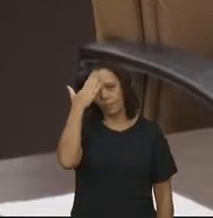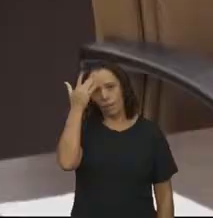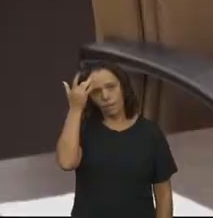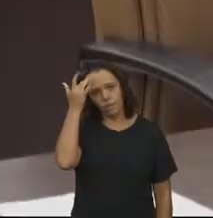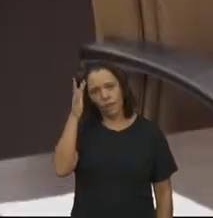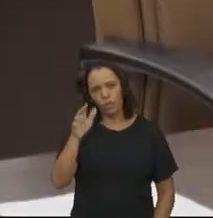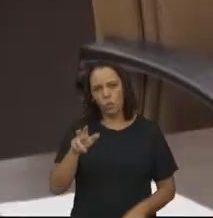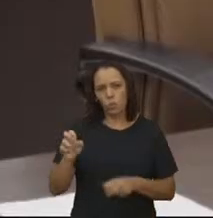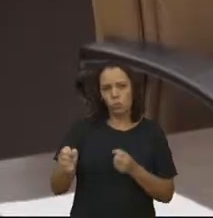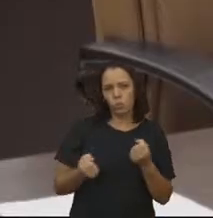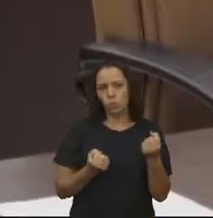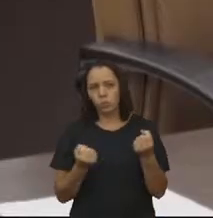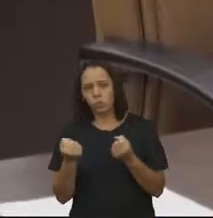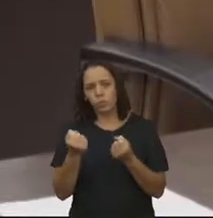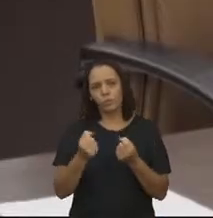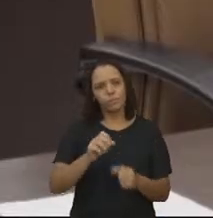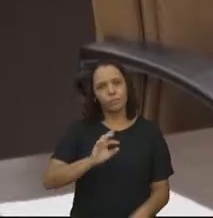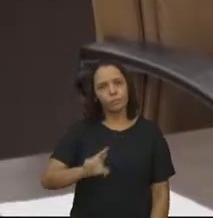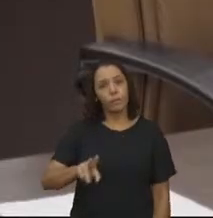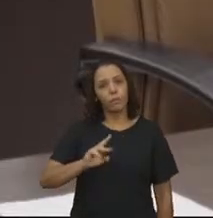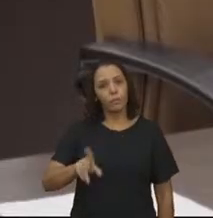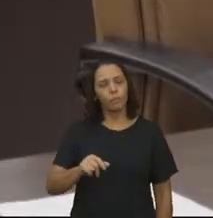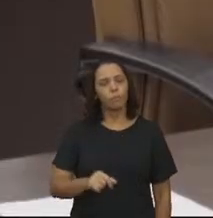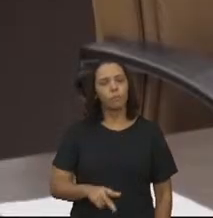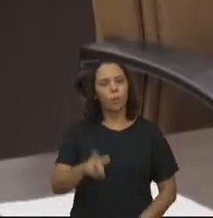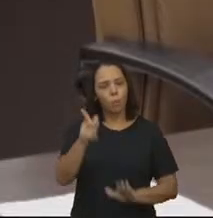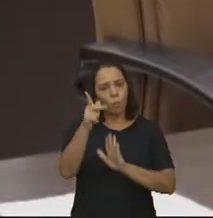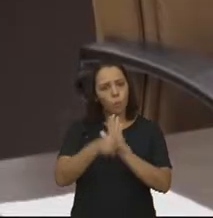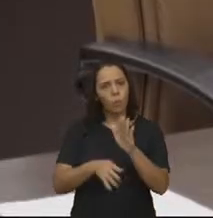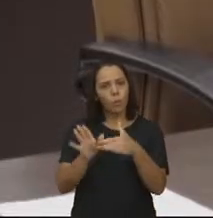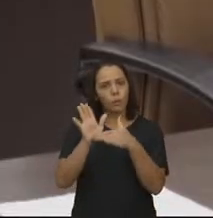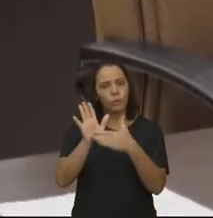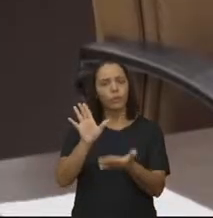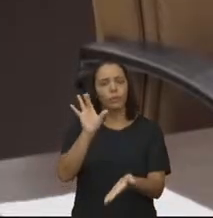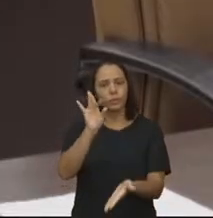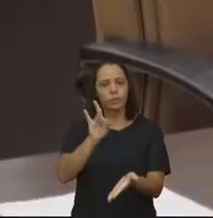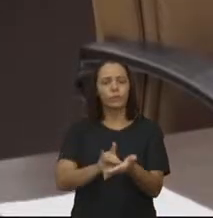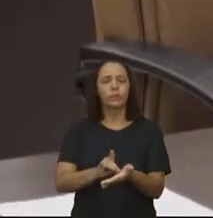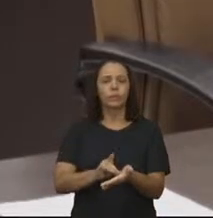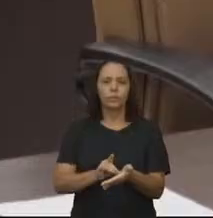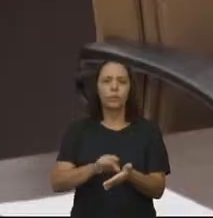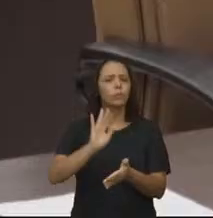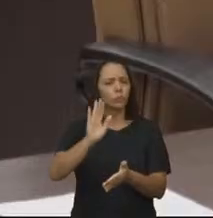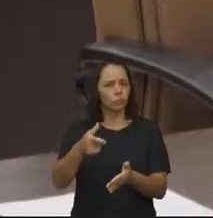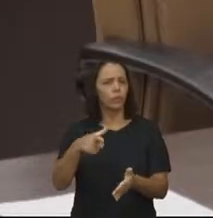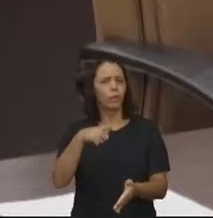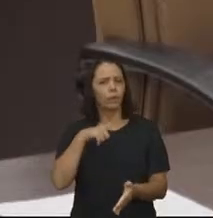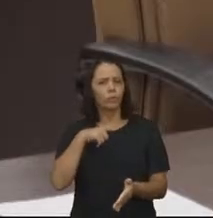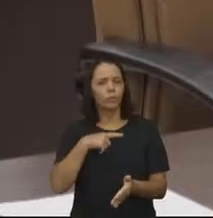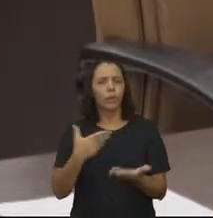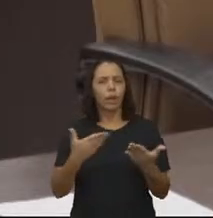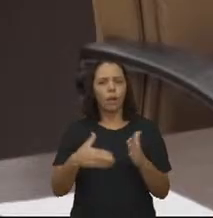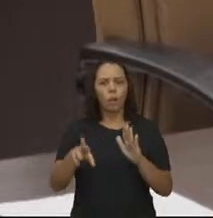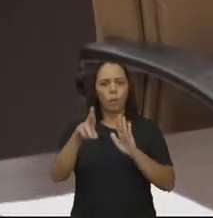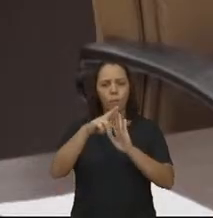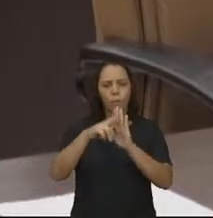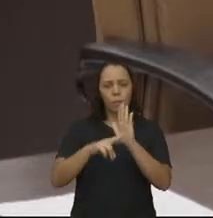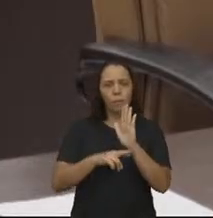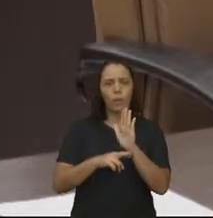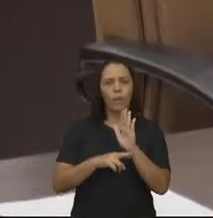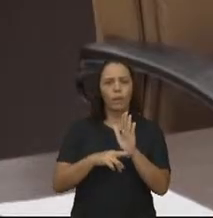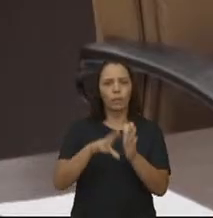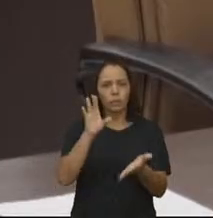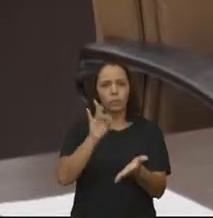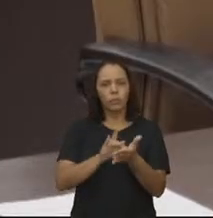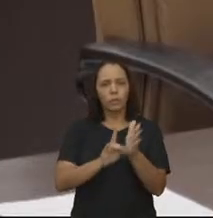ajudar. Né? Na realidade já é um projeto que já existe, né? Você está adequando e oficializando ele porque a gente sabe que administrações mudam, né? E